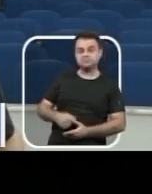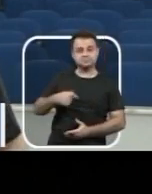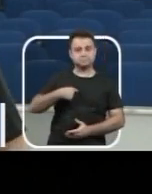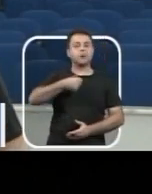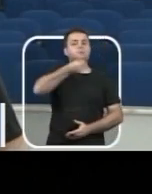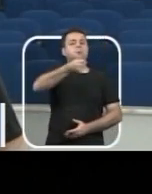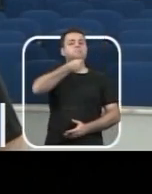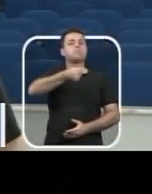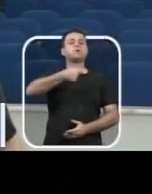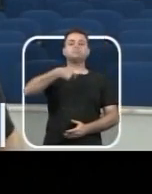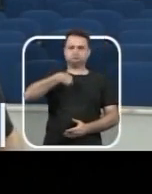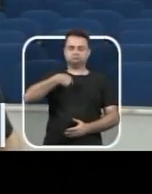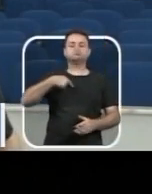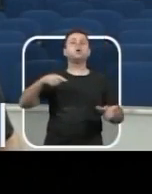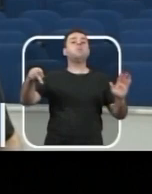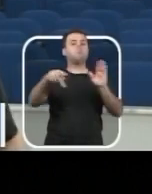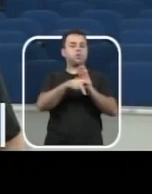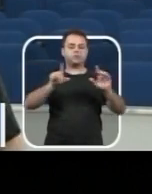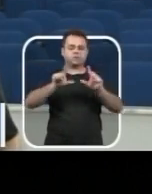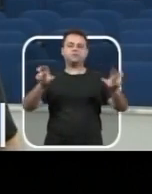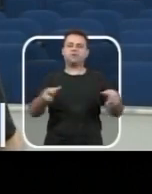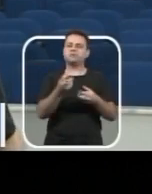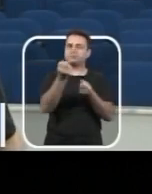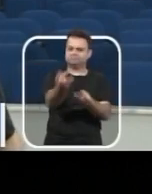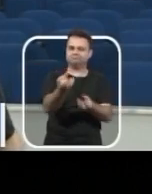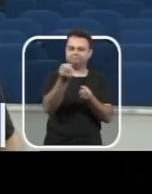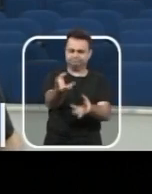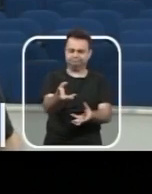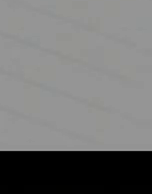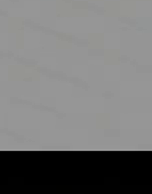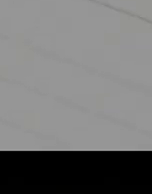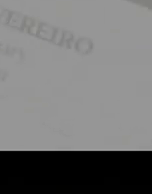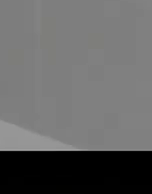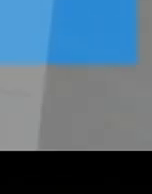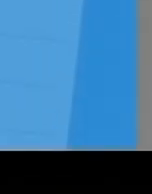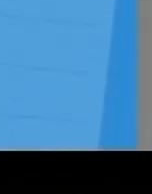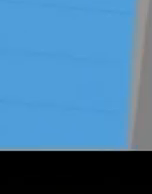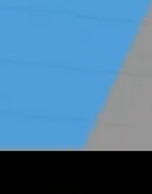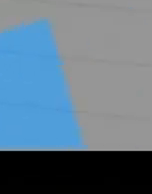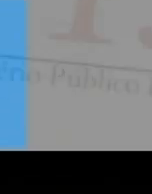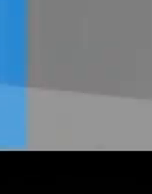www.riopreto.sp.leg.br. Matheus Camargo para a TV Câmara, o canal do Legislativo.